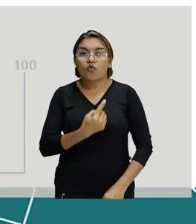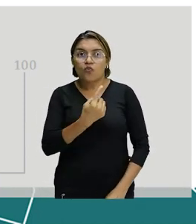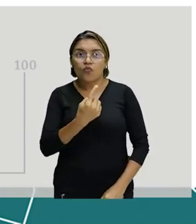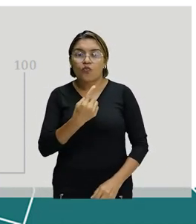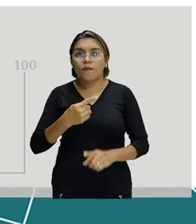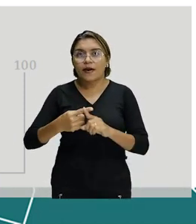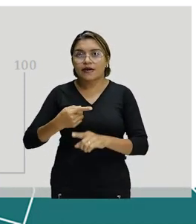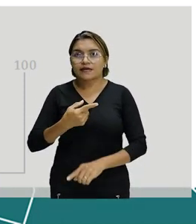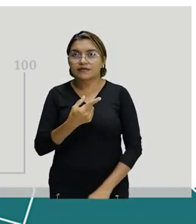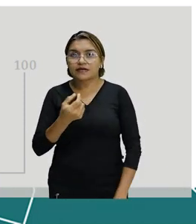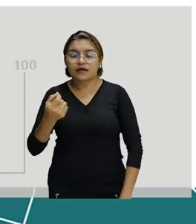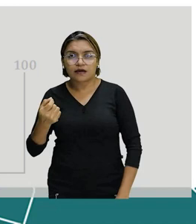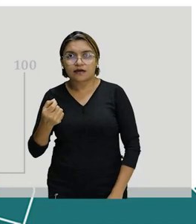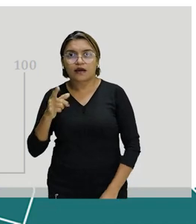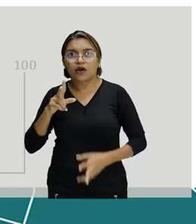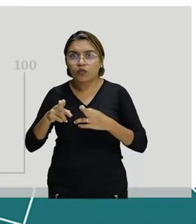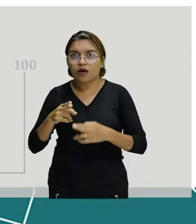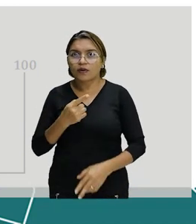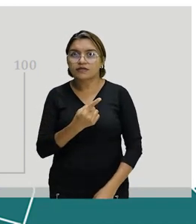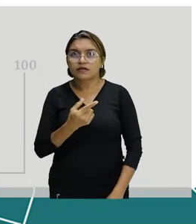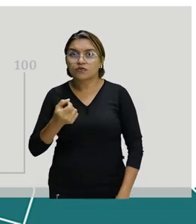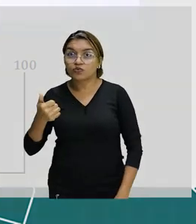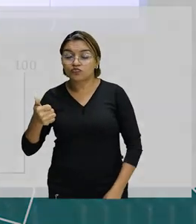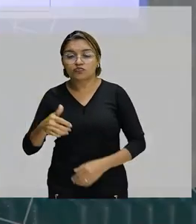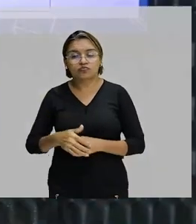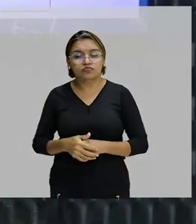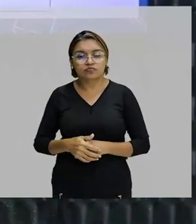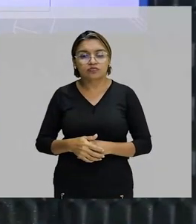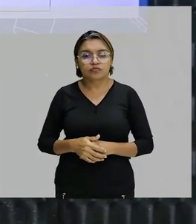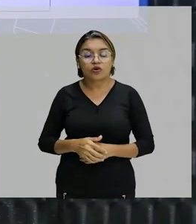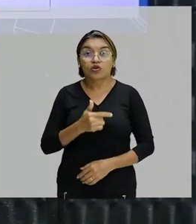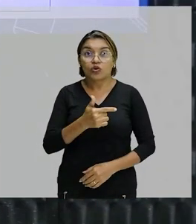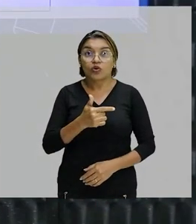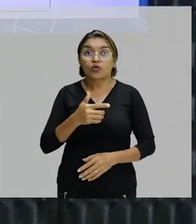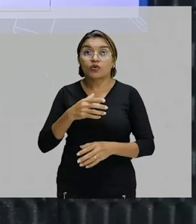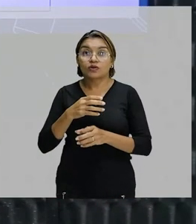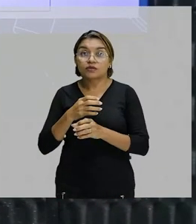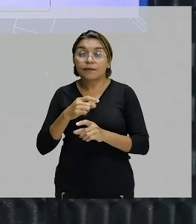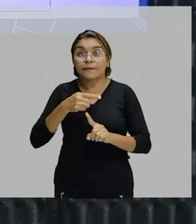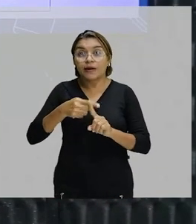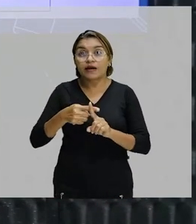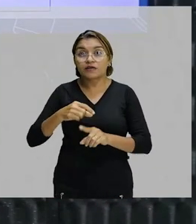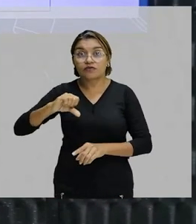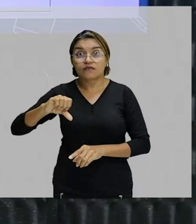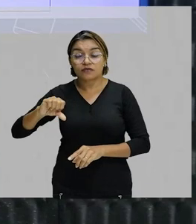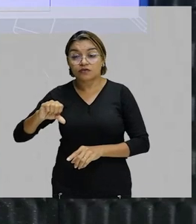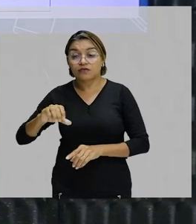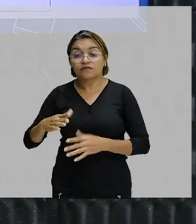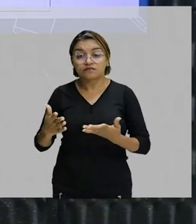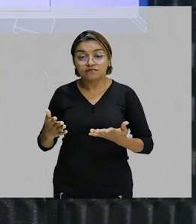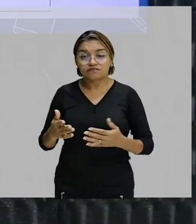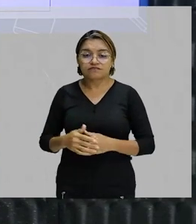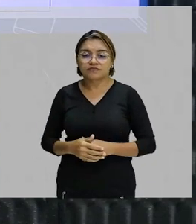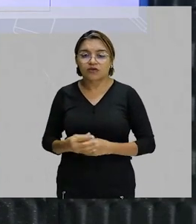101 aí depois Ele olhou e disse pera aí e o 2 mais o 99 101 também Ah quer dizer que isso vai se manter Então vamos